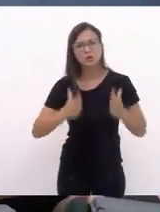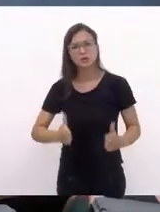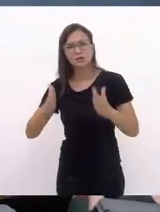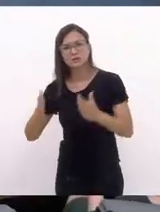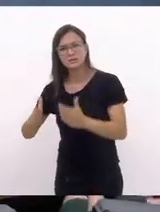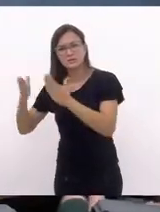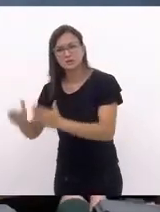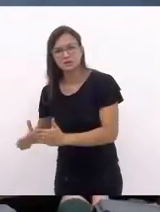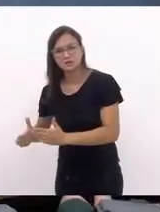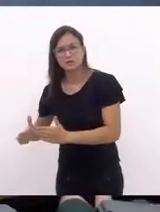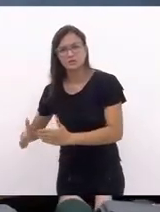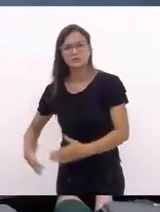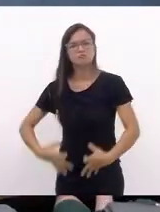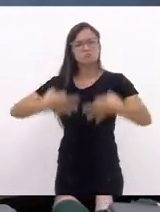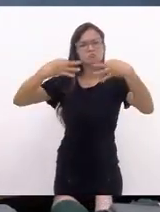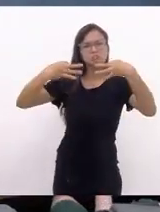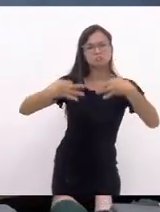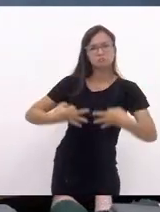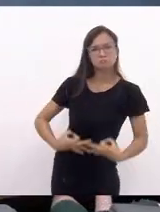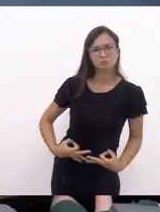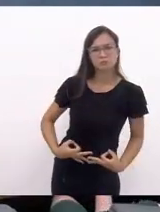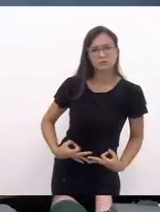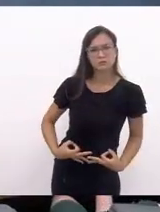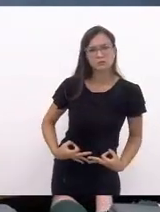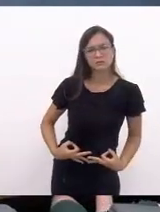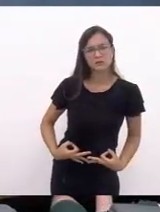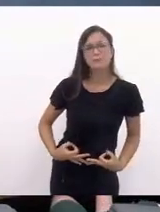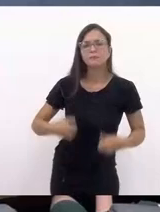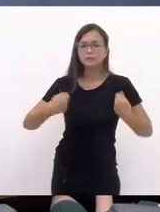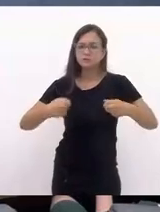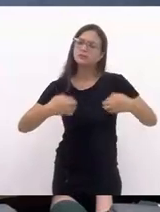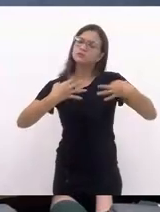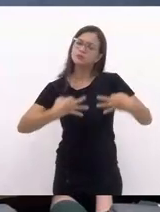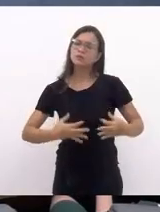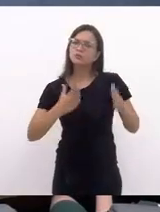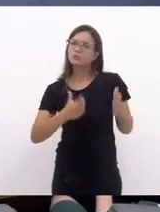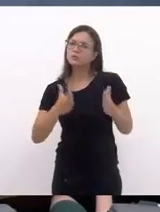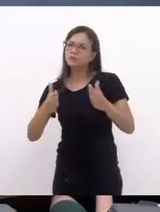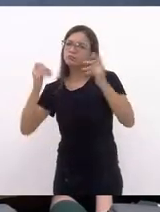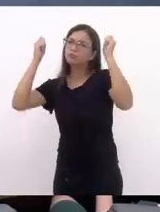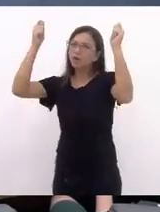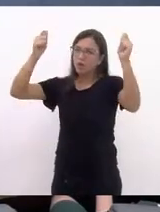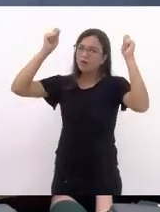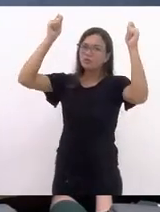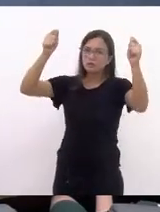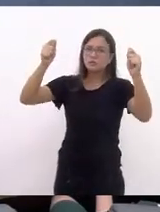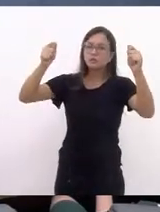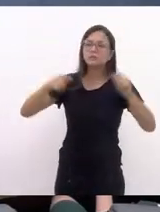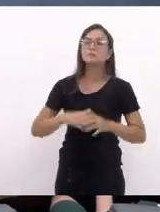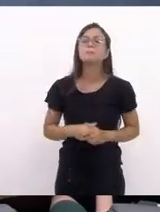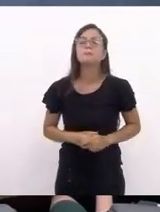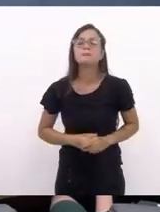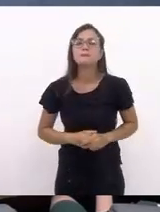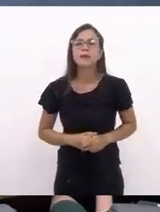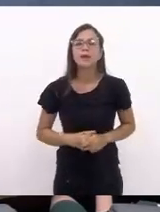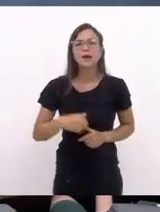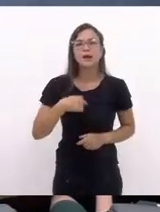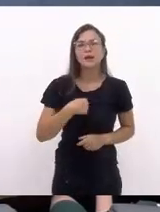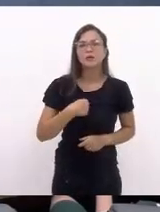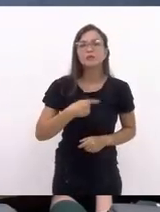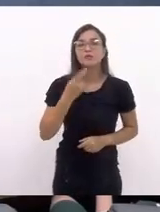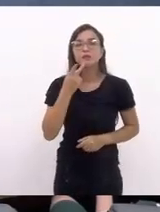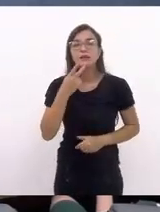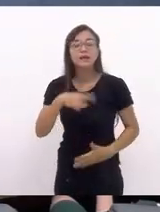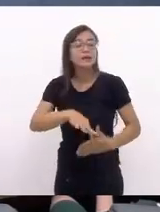de forma correta como tem que ser feito não poderia me importar e deixar de falar do meu grande